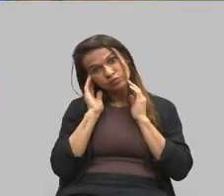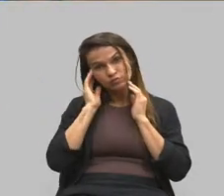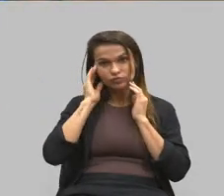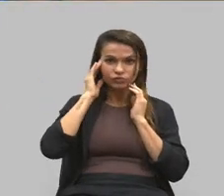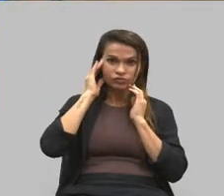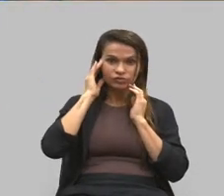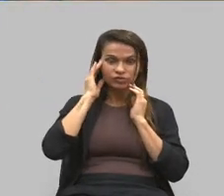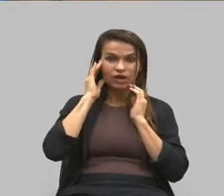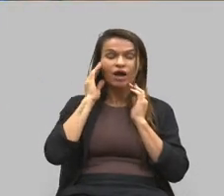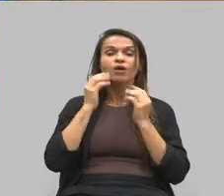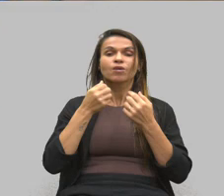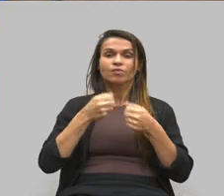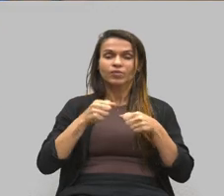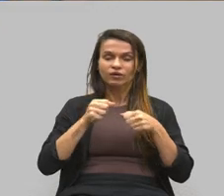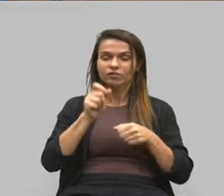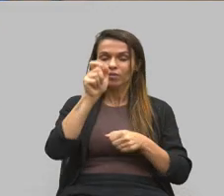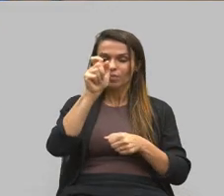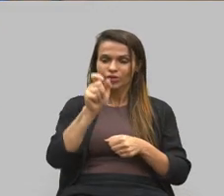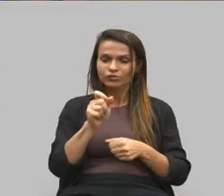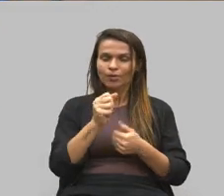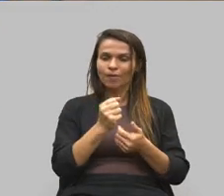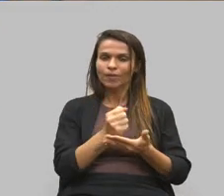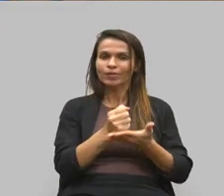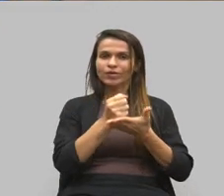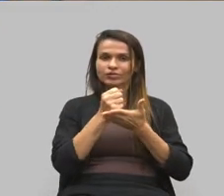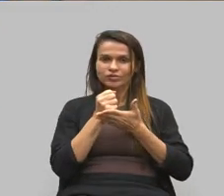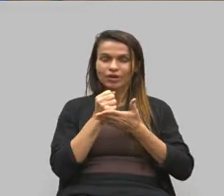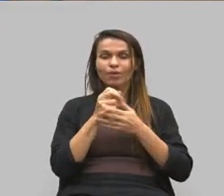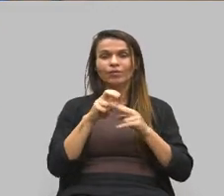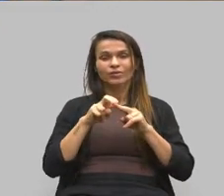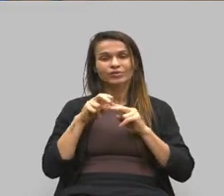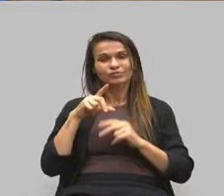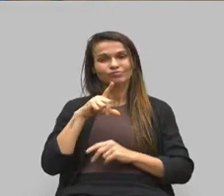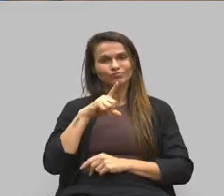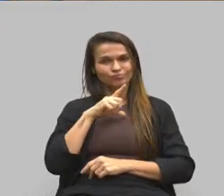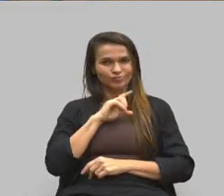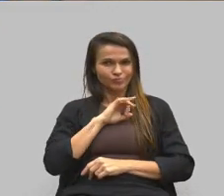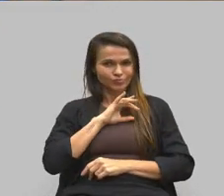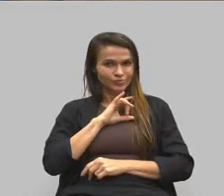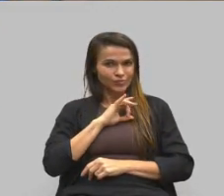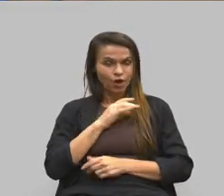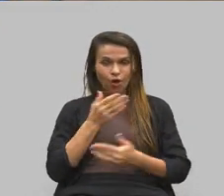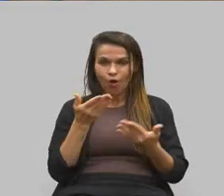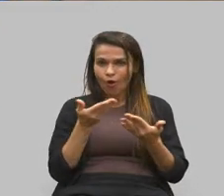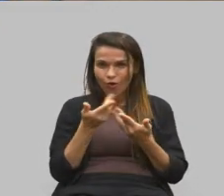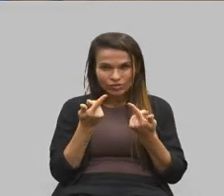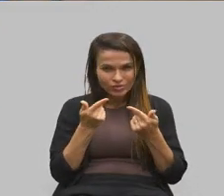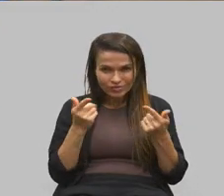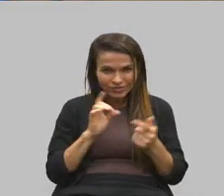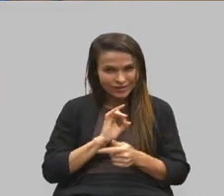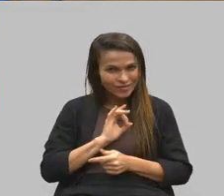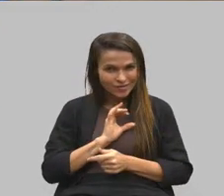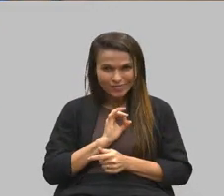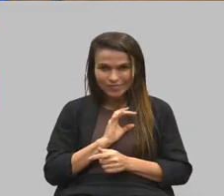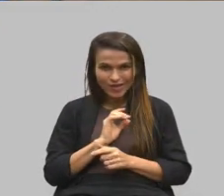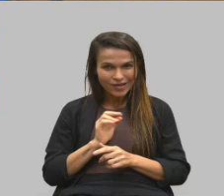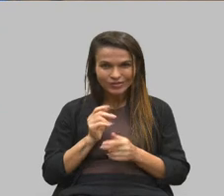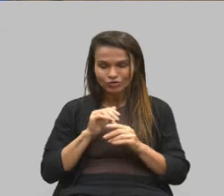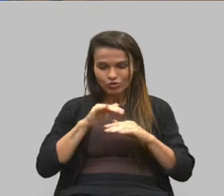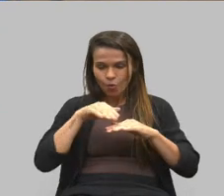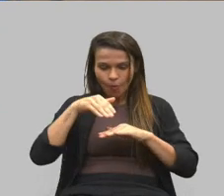Precisava de alguém comigo porque eu tinha medo hoje eu não tenho medo de nenhum morro de